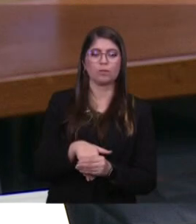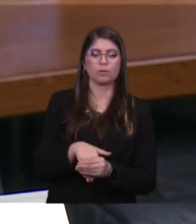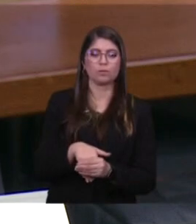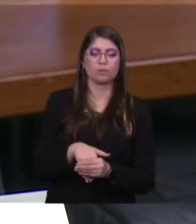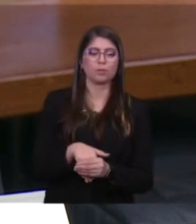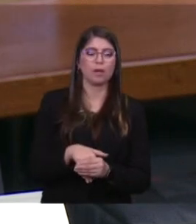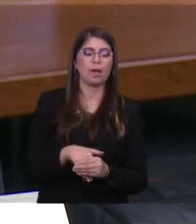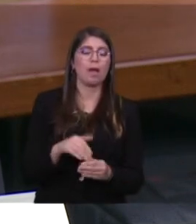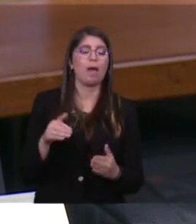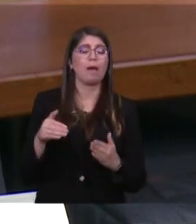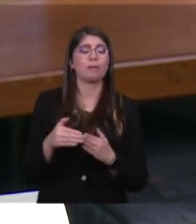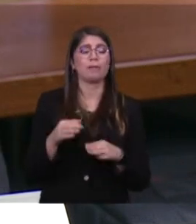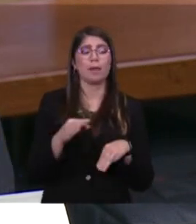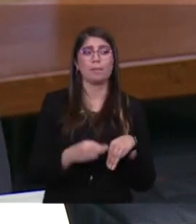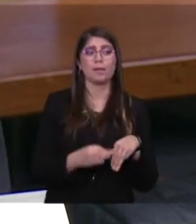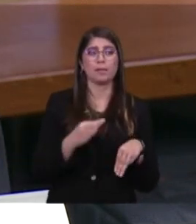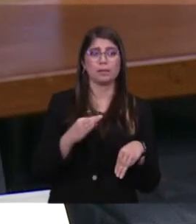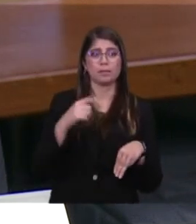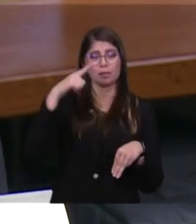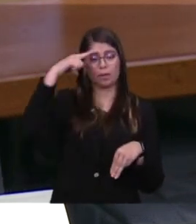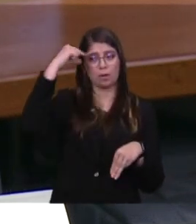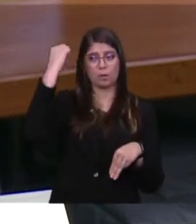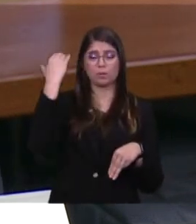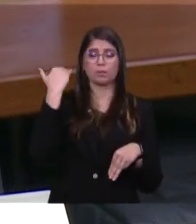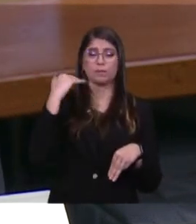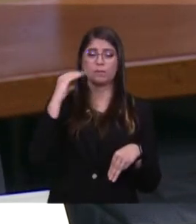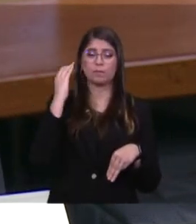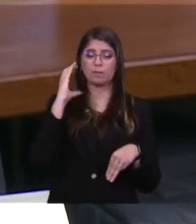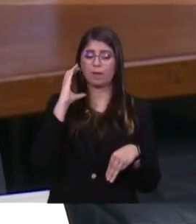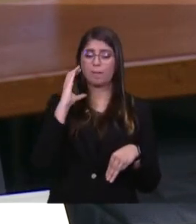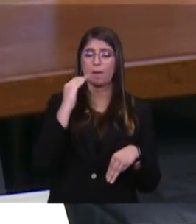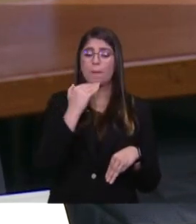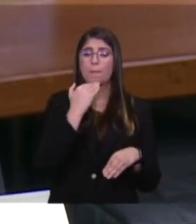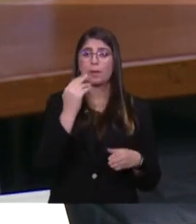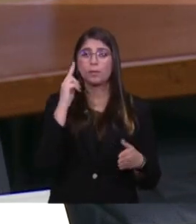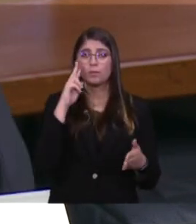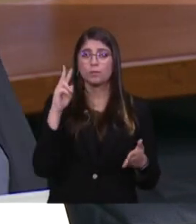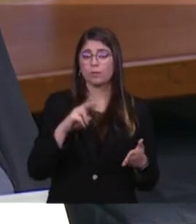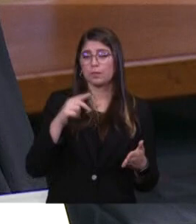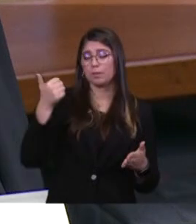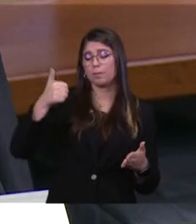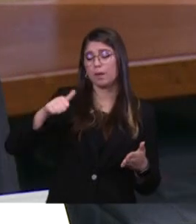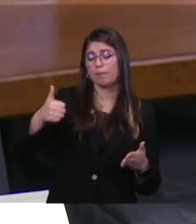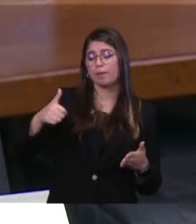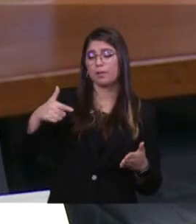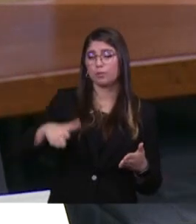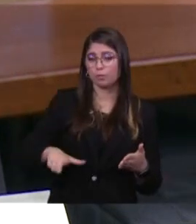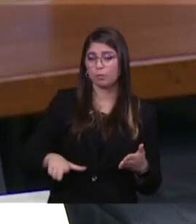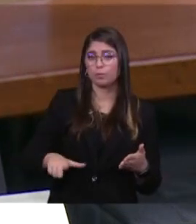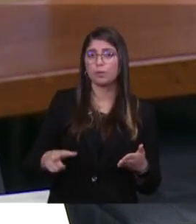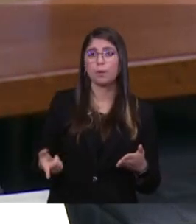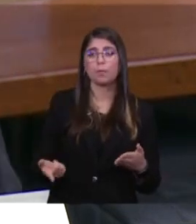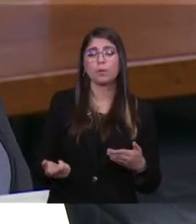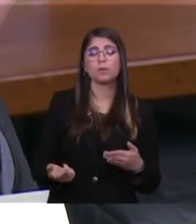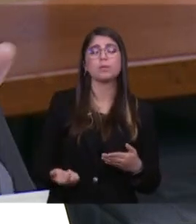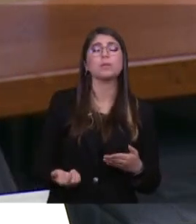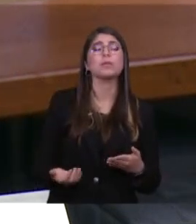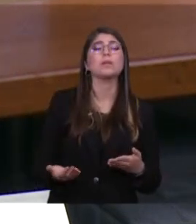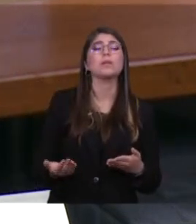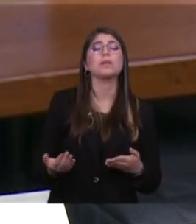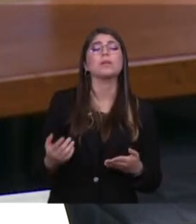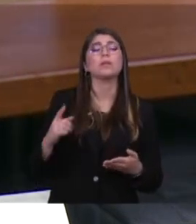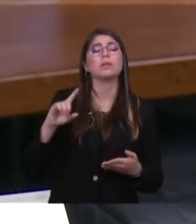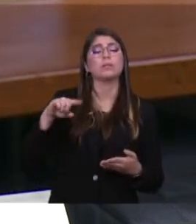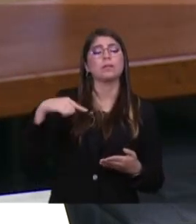que a ministra Rosa Weber, na verdade, pediu vista ao eminente ministro Dias Toffoli, devolveu a vista em